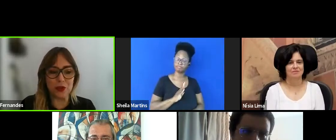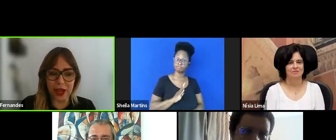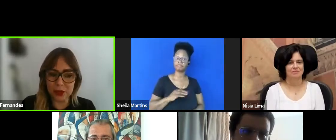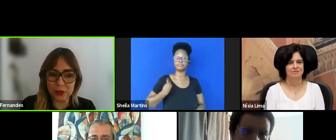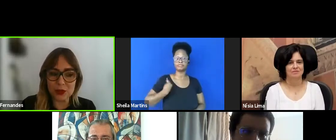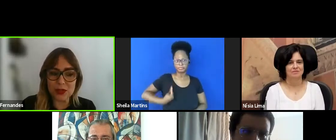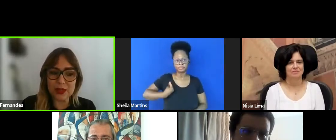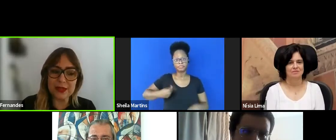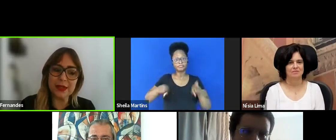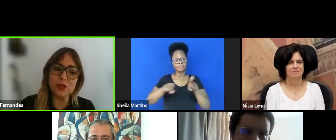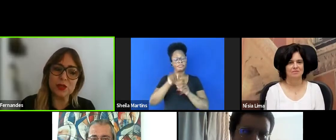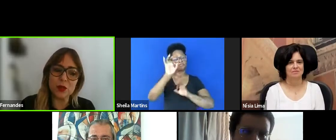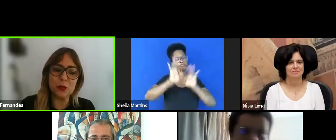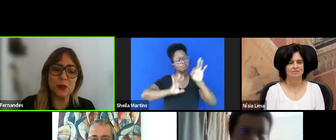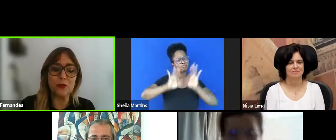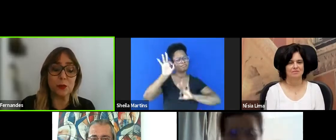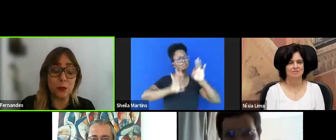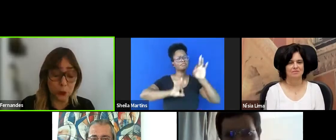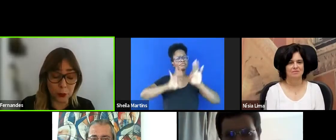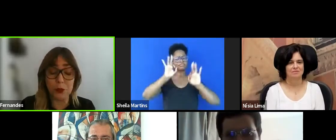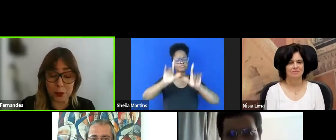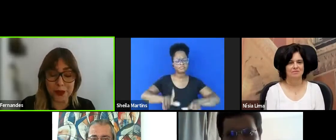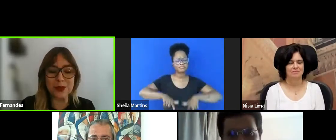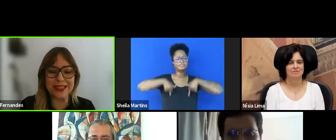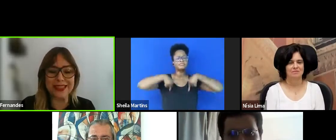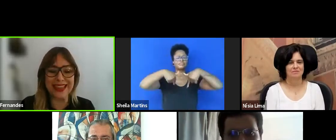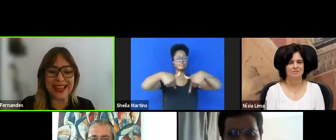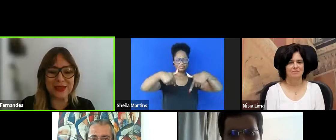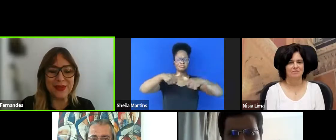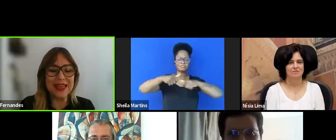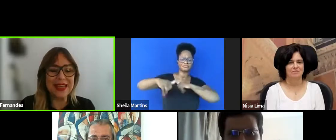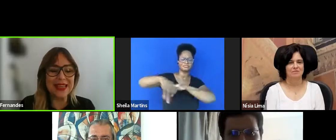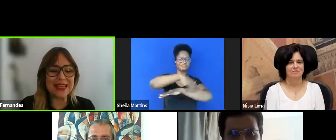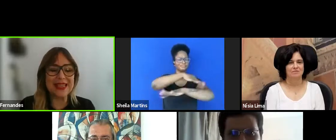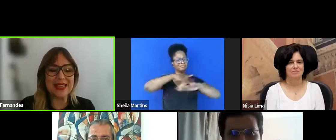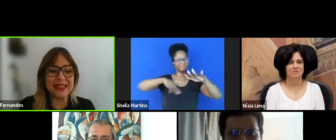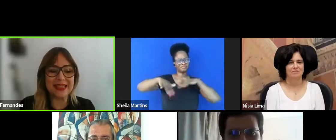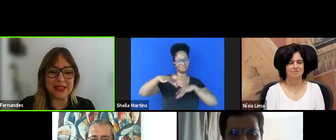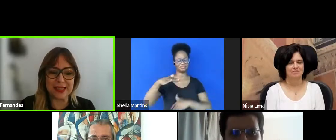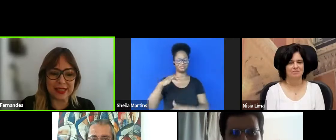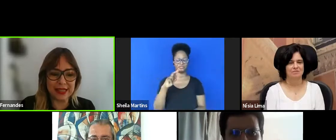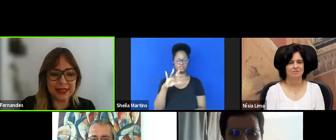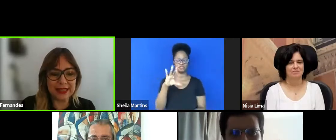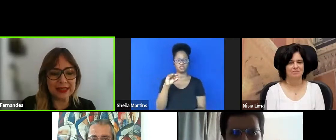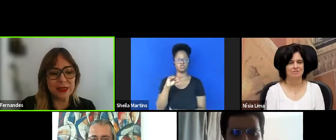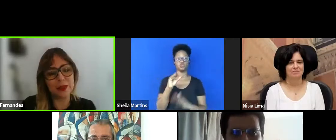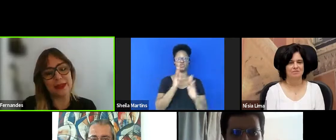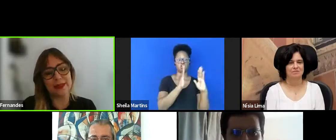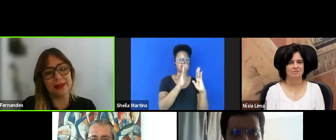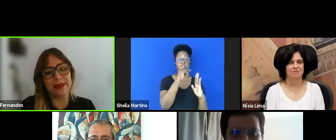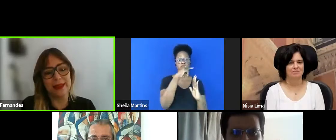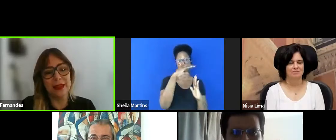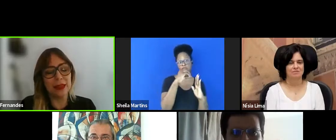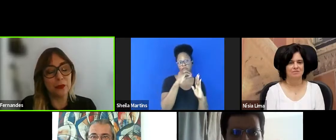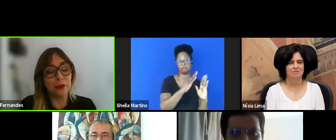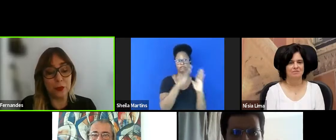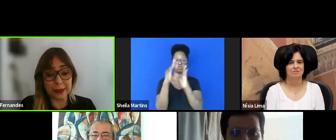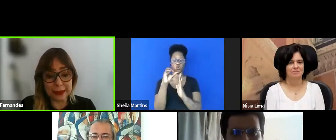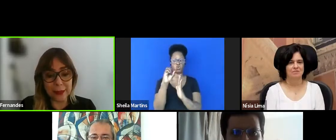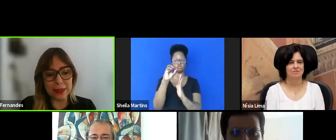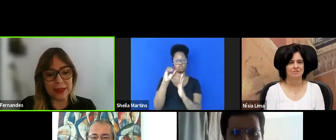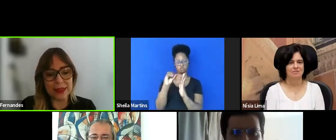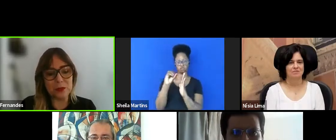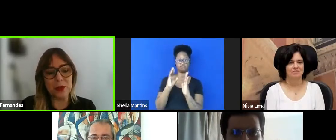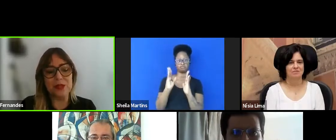participou de projetos e se engajou no movimento sanitário nas décadas de 70 e 80, que